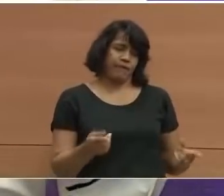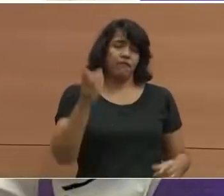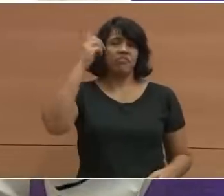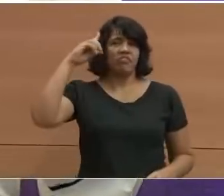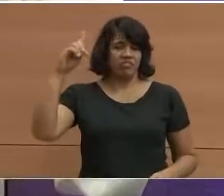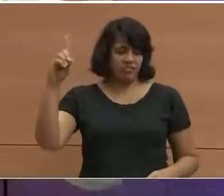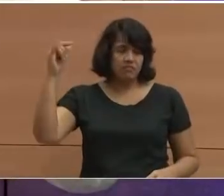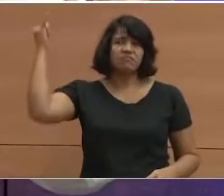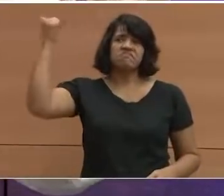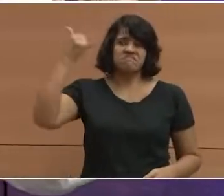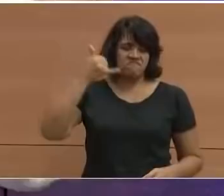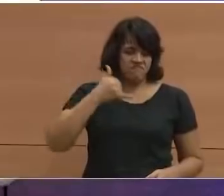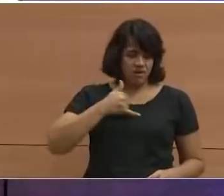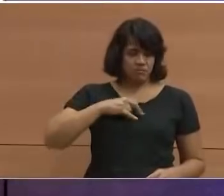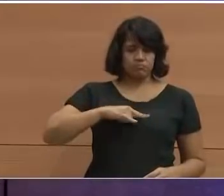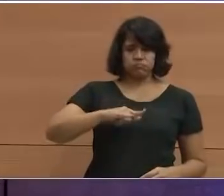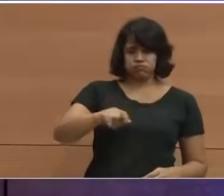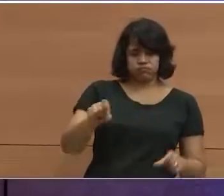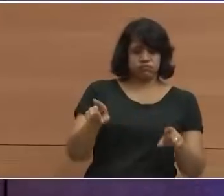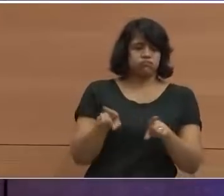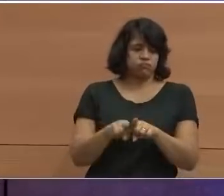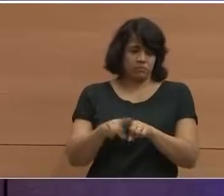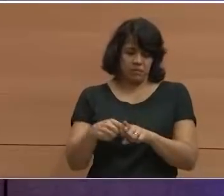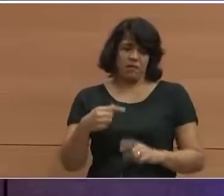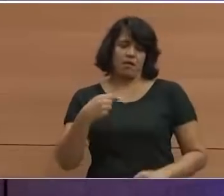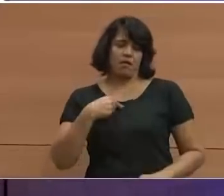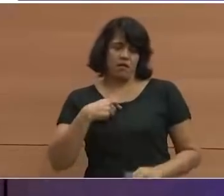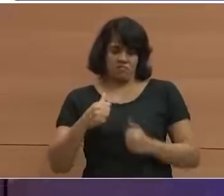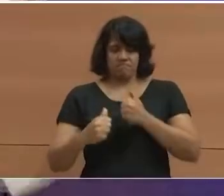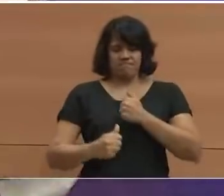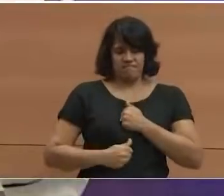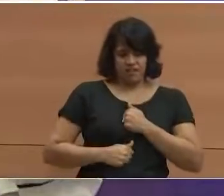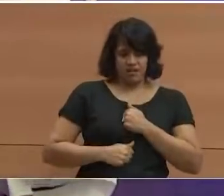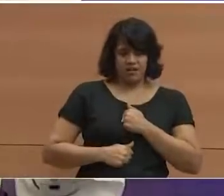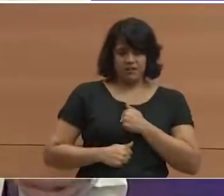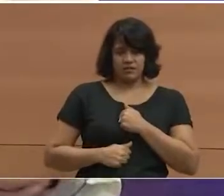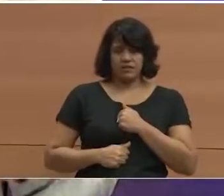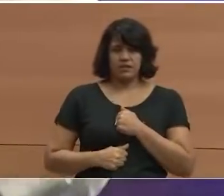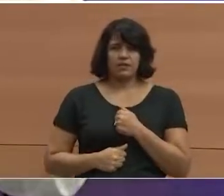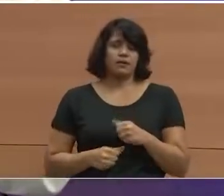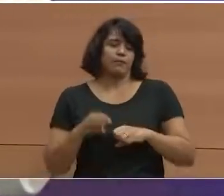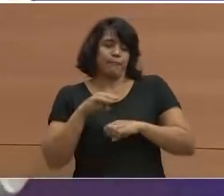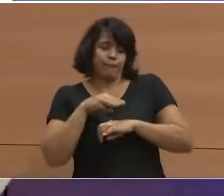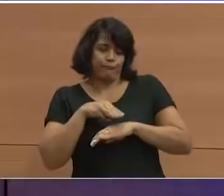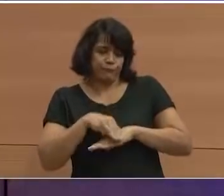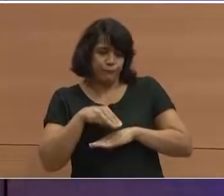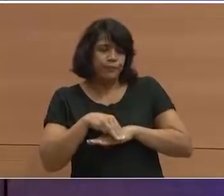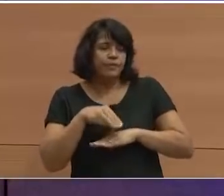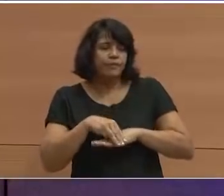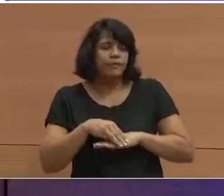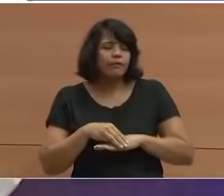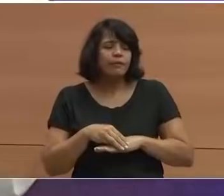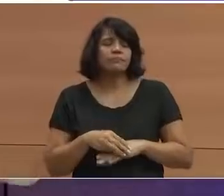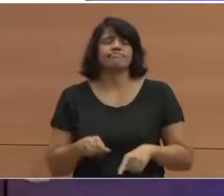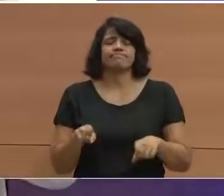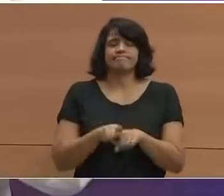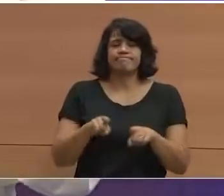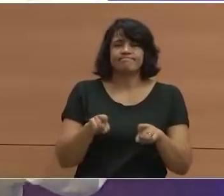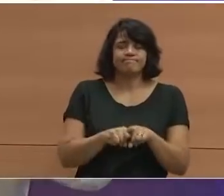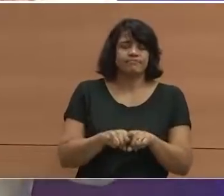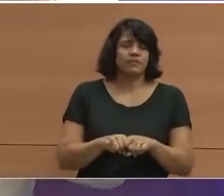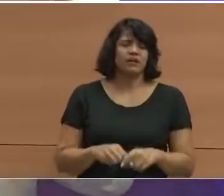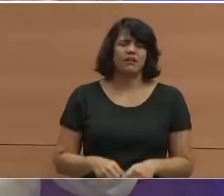mim, da Miriam e Arão, por nós também? Irmãos, olha só que